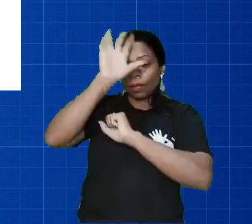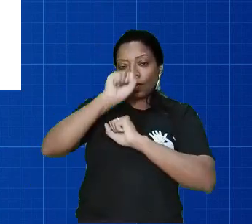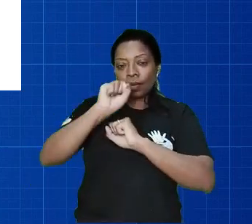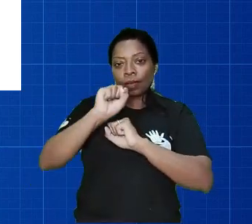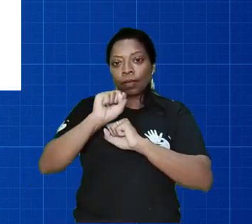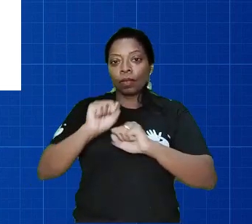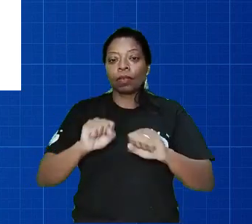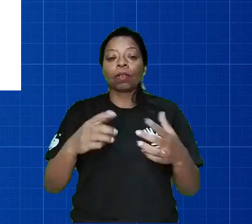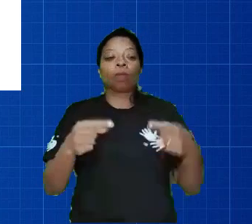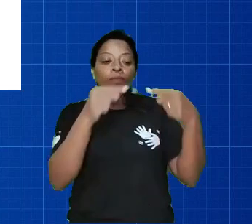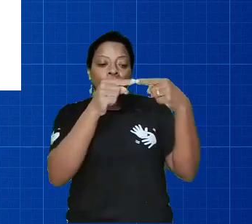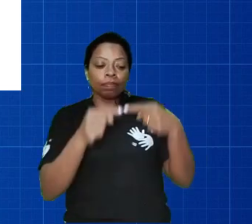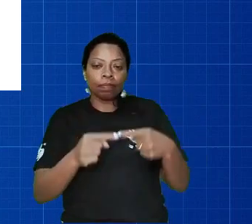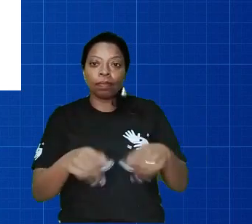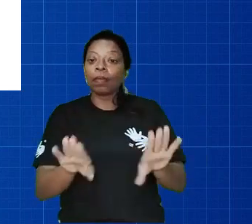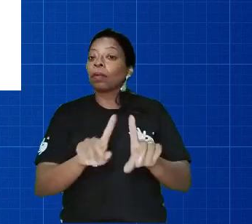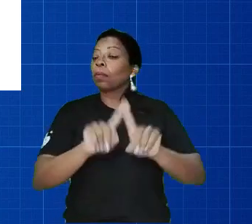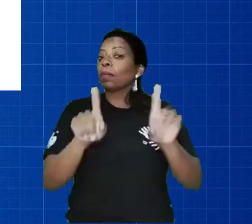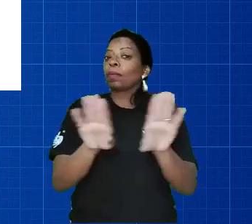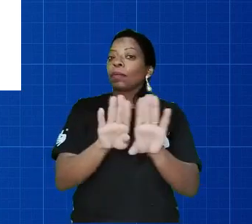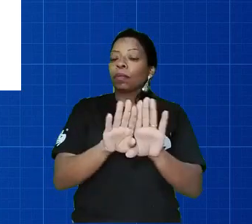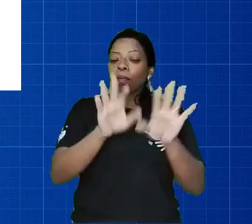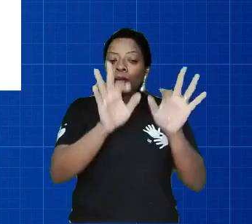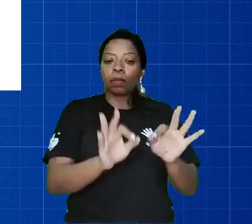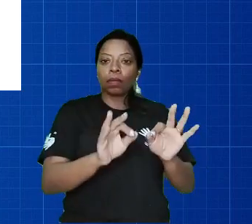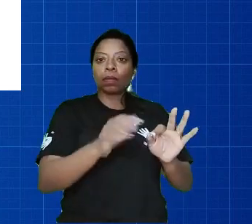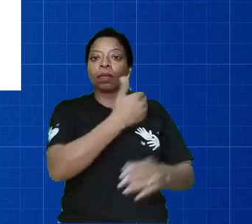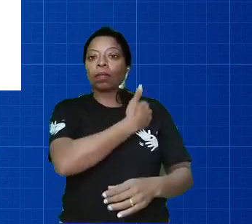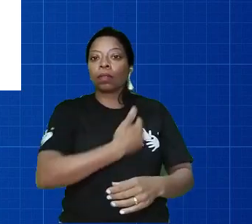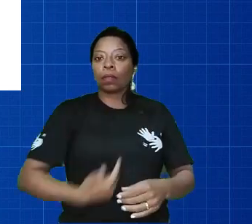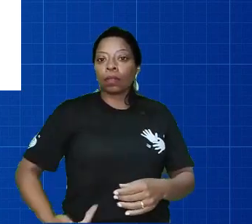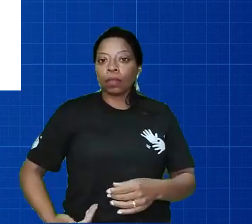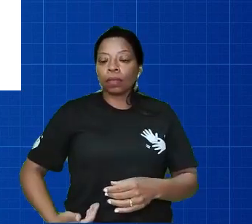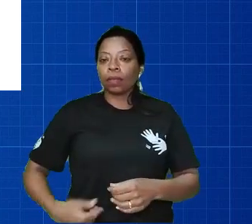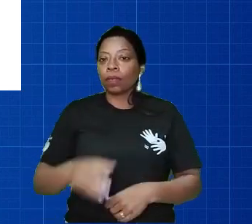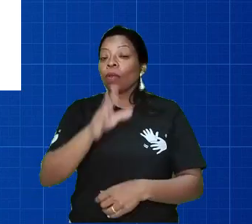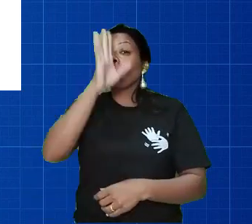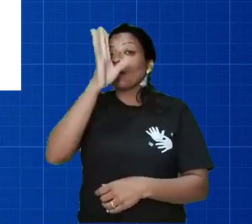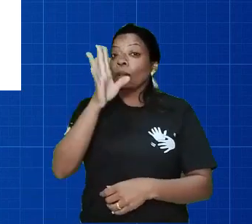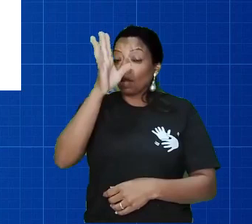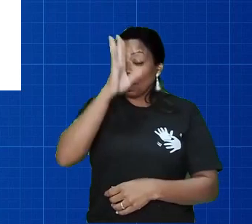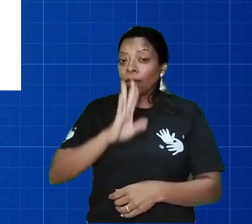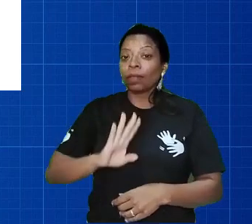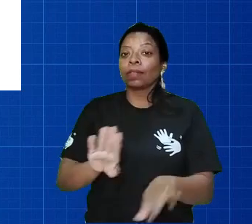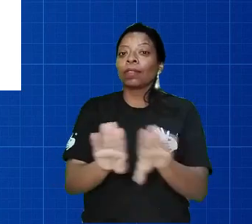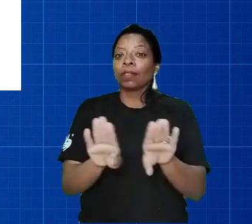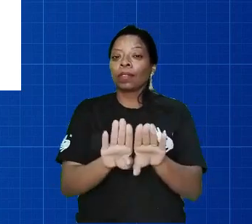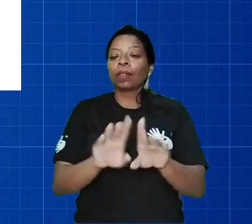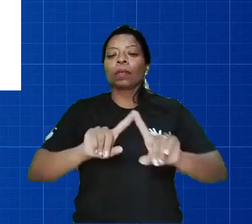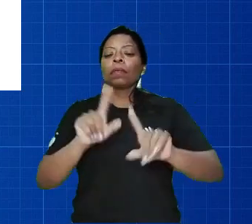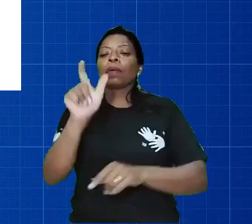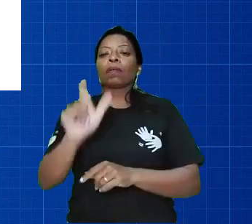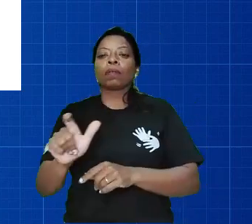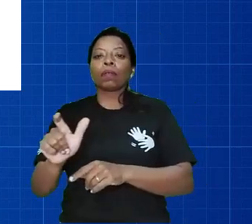sistemática, regular e gratuita. O acesso ele é realizado por meio da adesão da Secretaria de